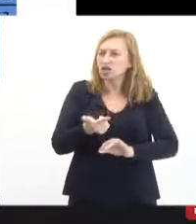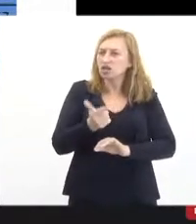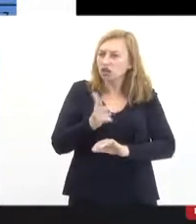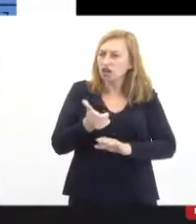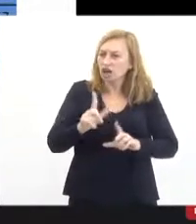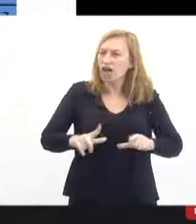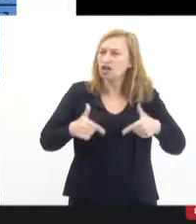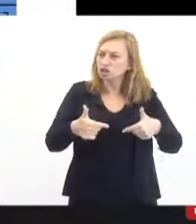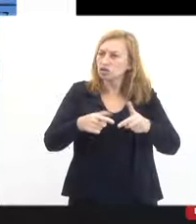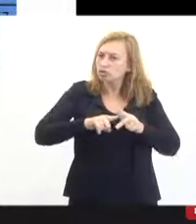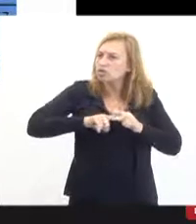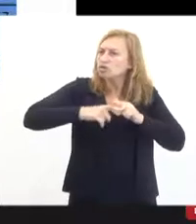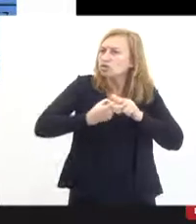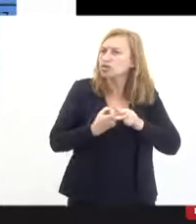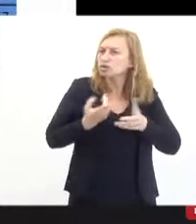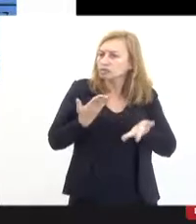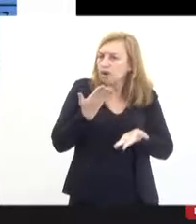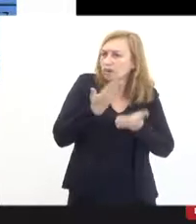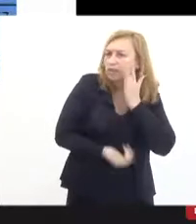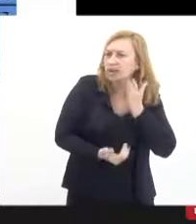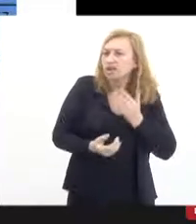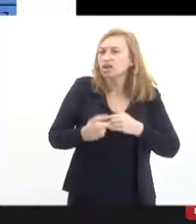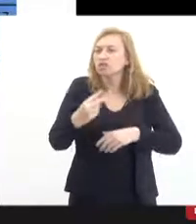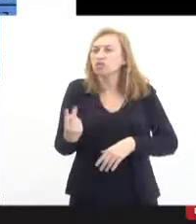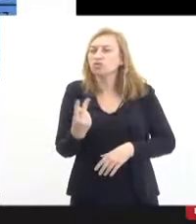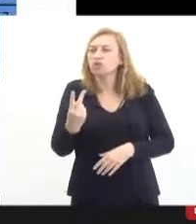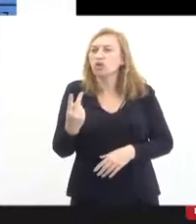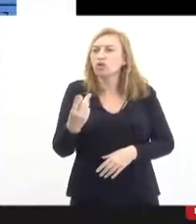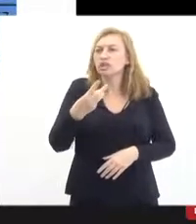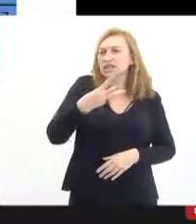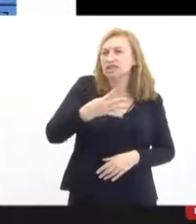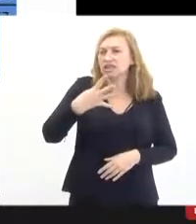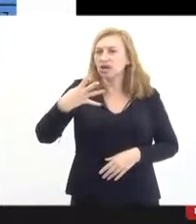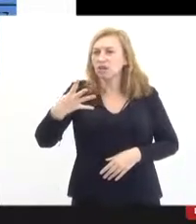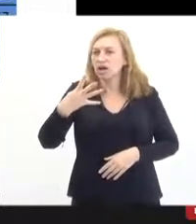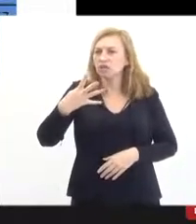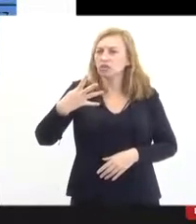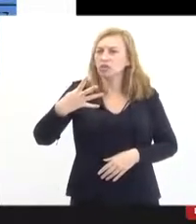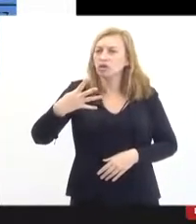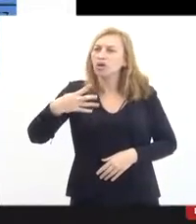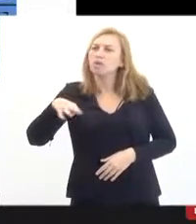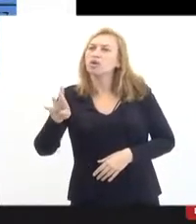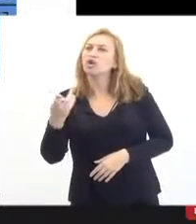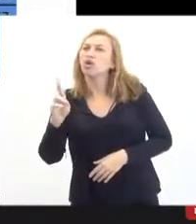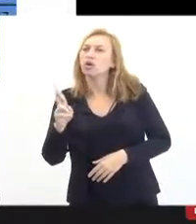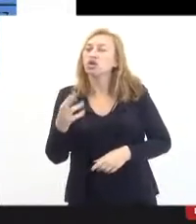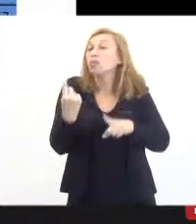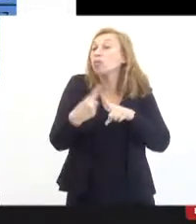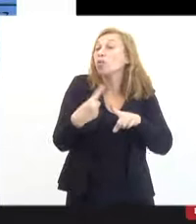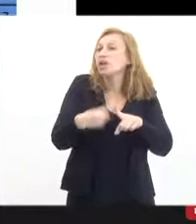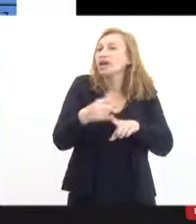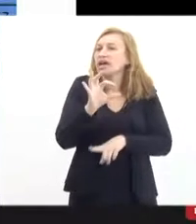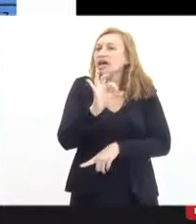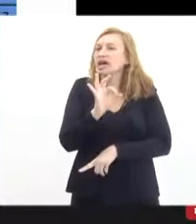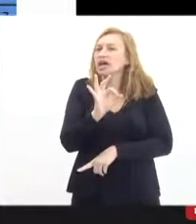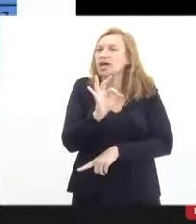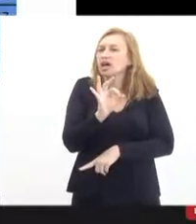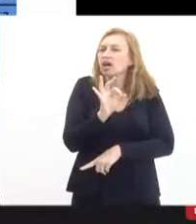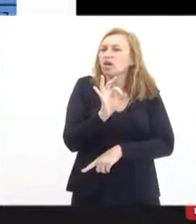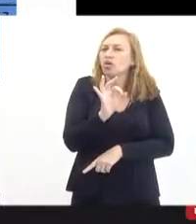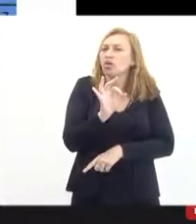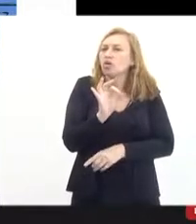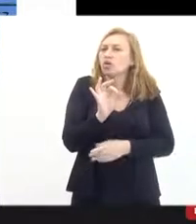fez um ajuste para perdas no valor de 34 bilhões, o que evidenciaria e o que